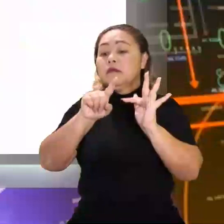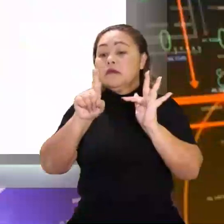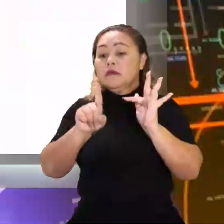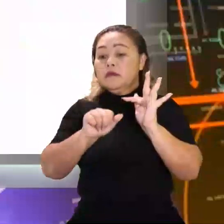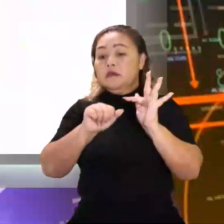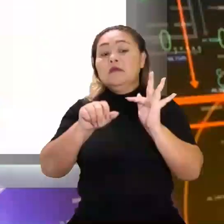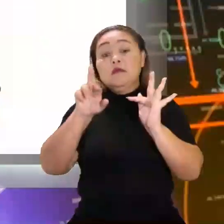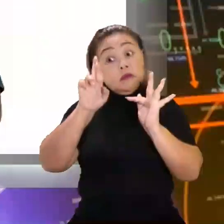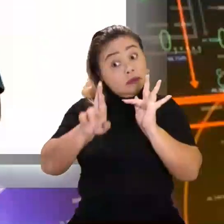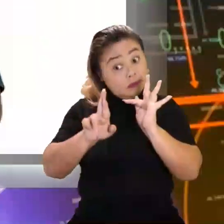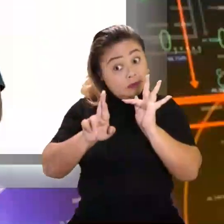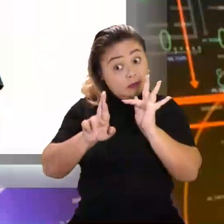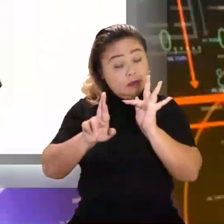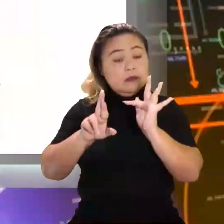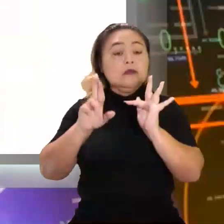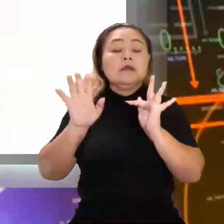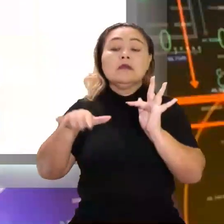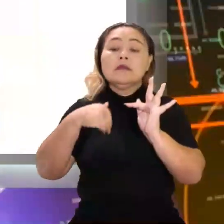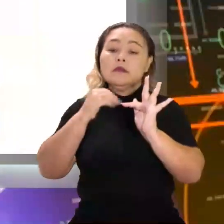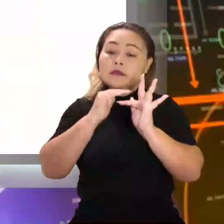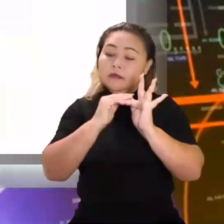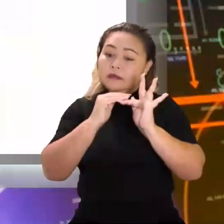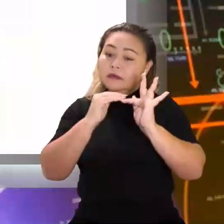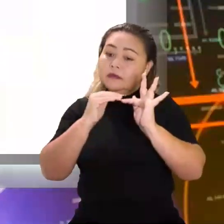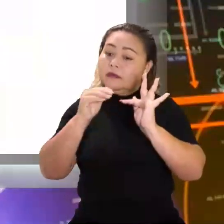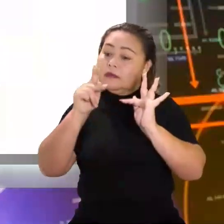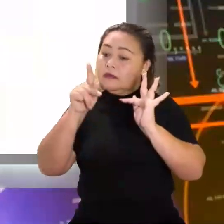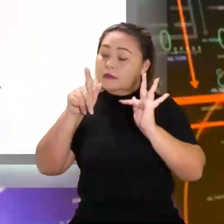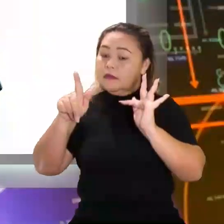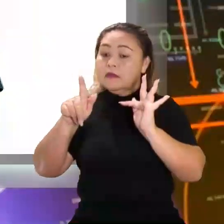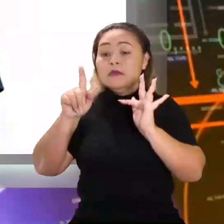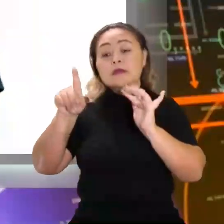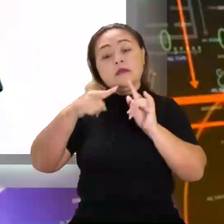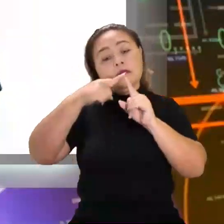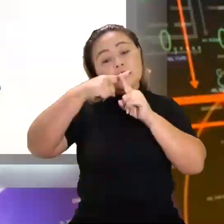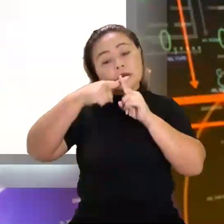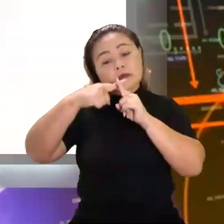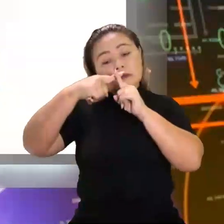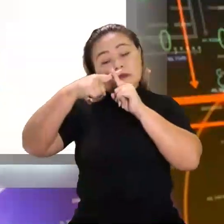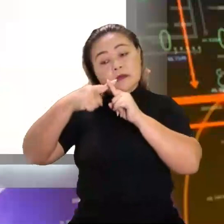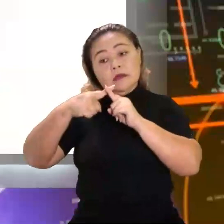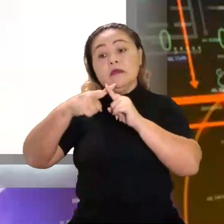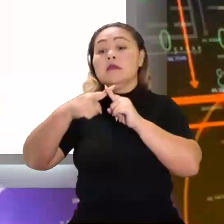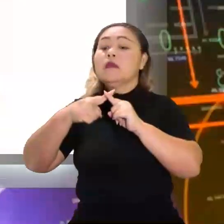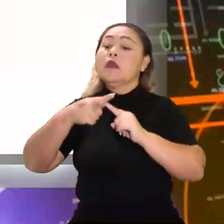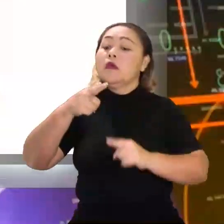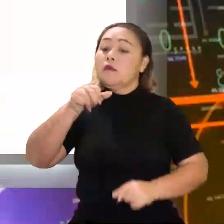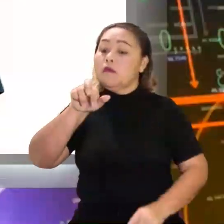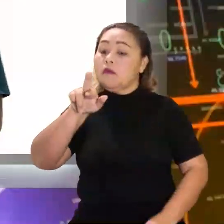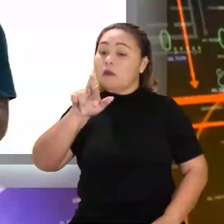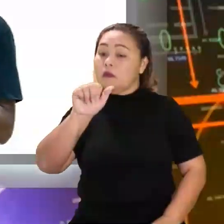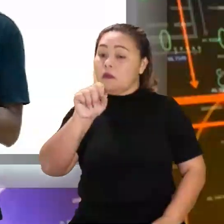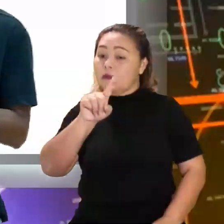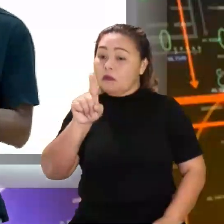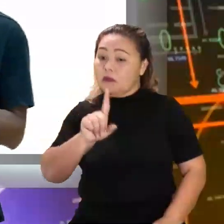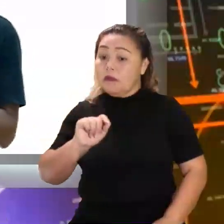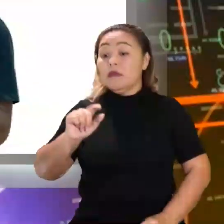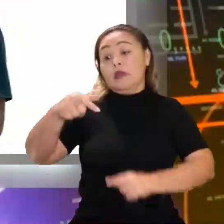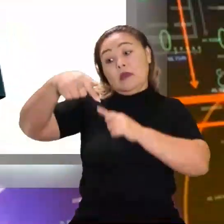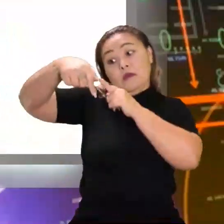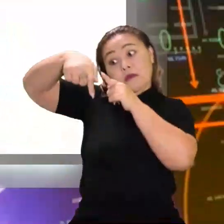razão R. Agora, na progressão geométrica, a gente multiplica uma razão então, Q, ou seja, que é